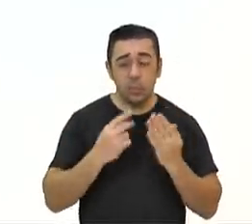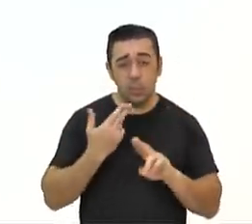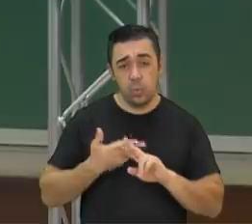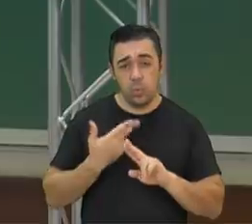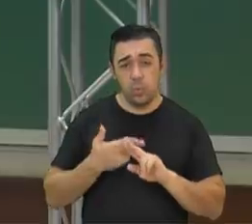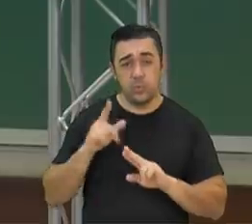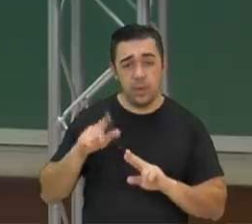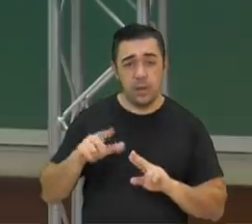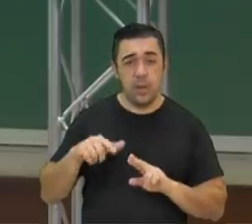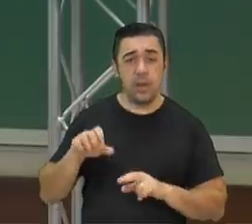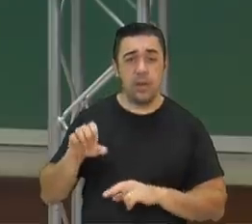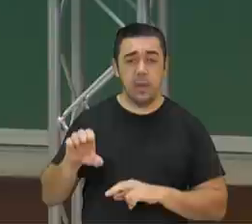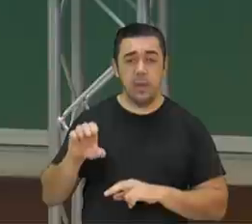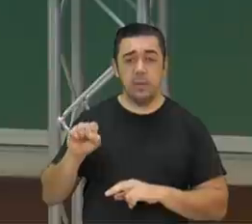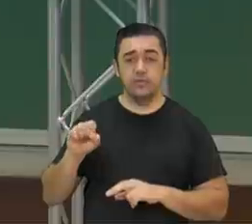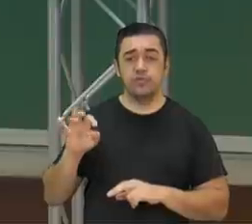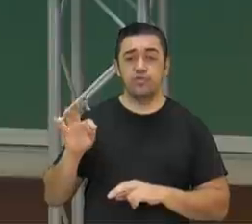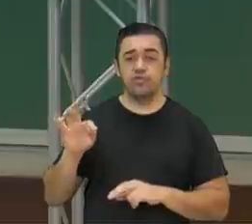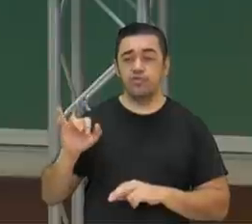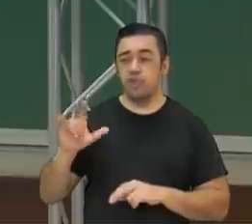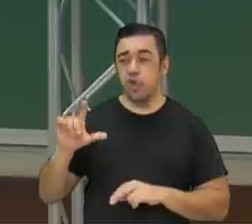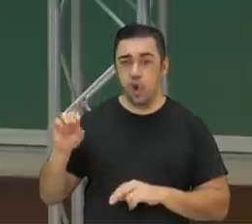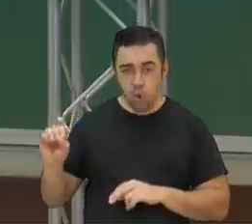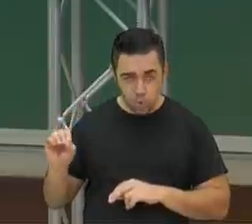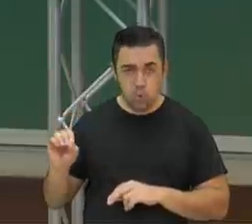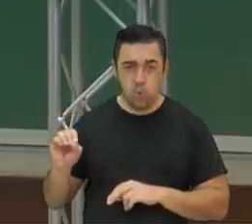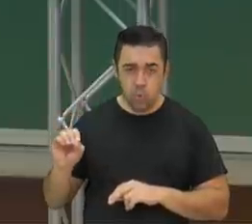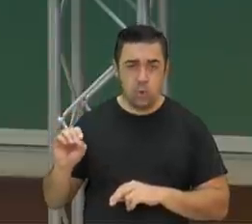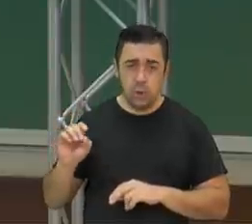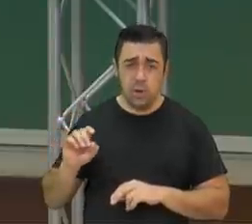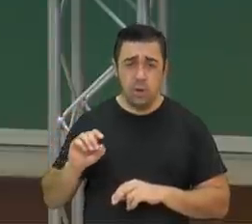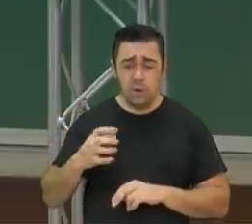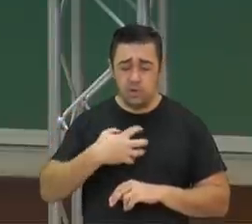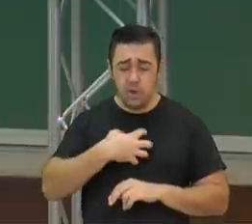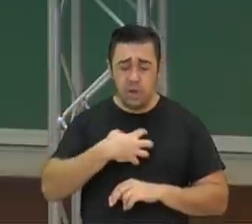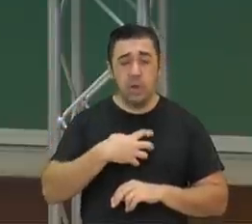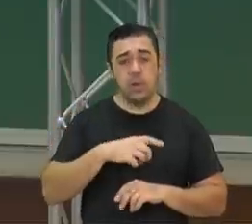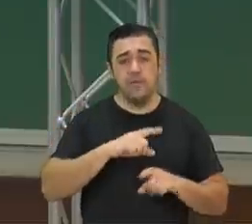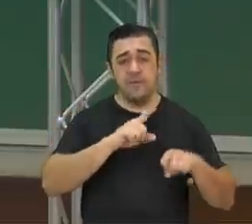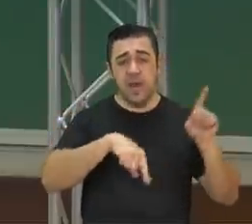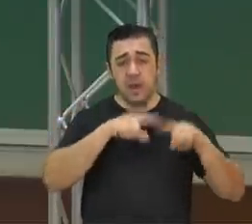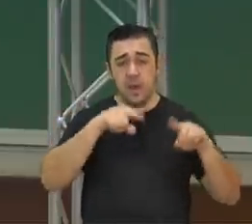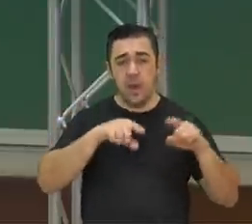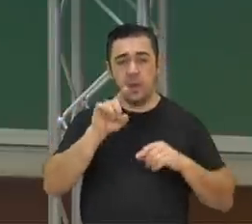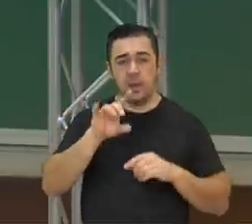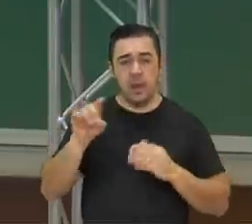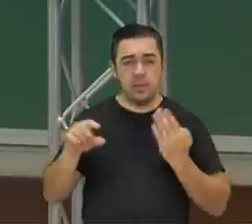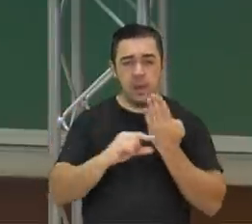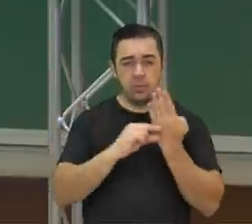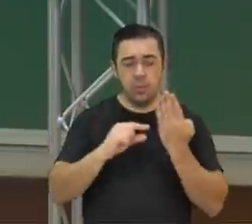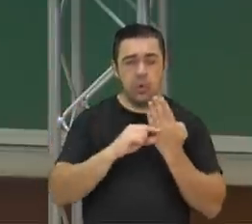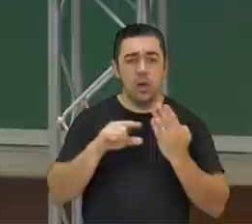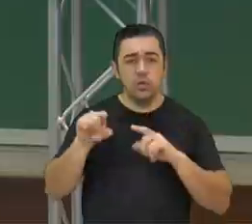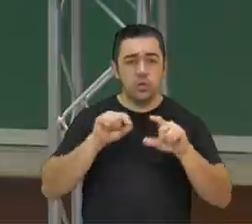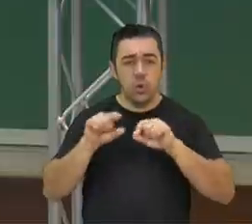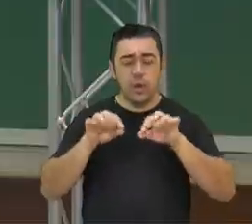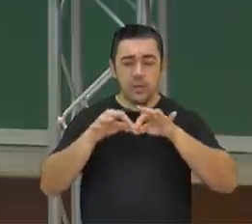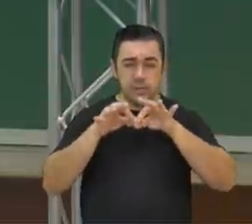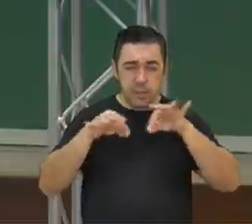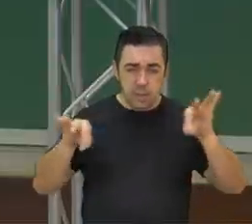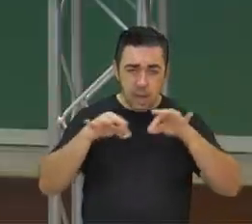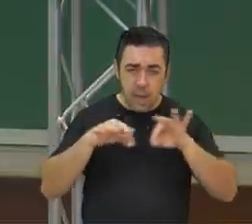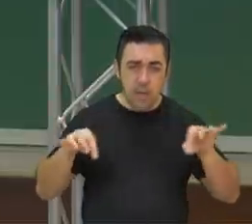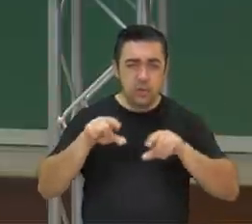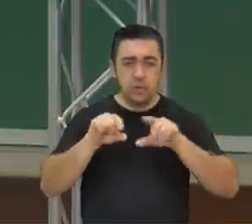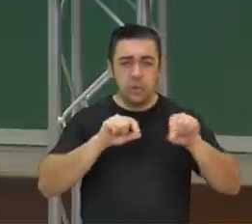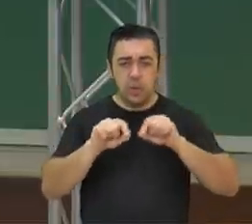é o que se chama de estilo. Isso varia de autor para autor e depende da sintaxe, da escolha das palavras e